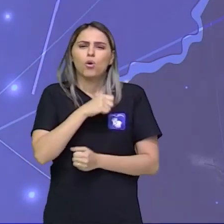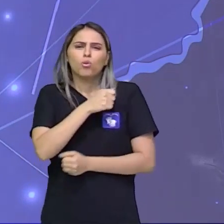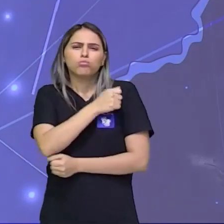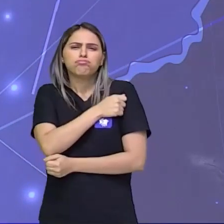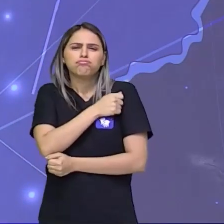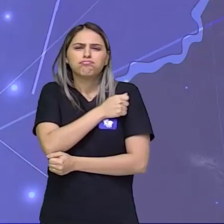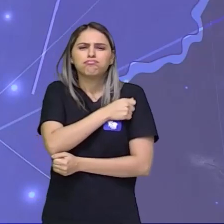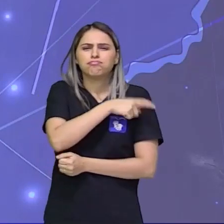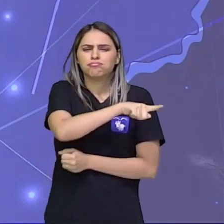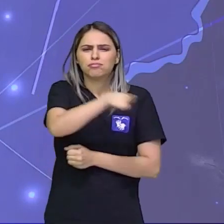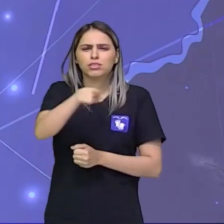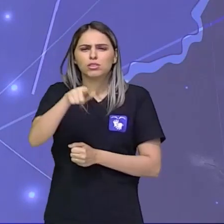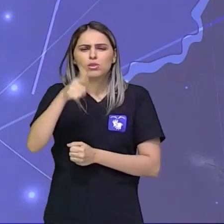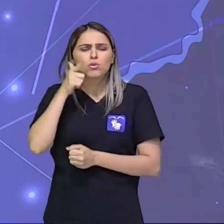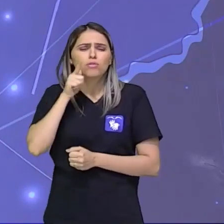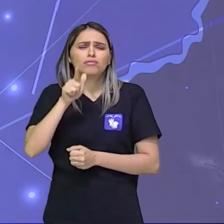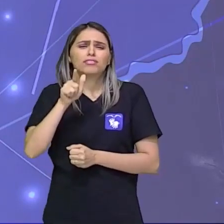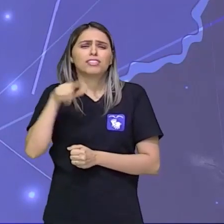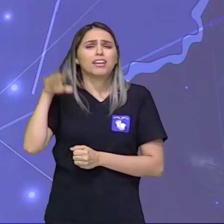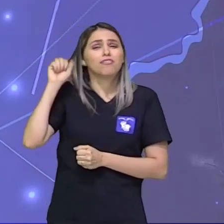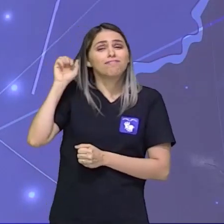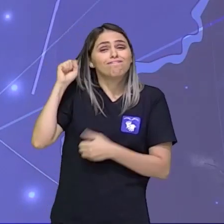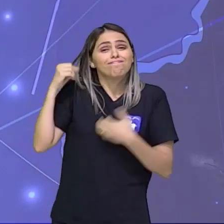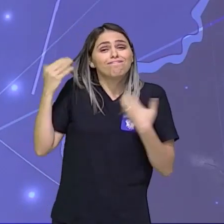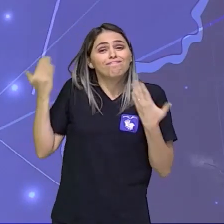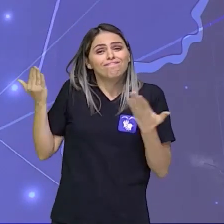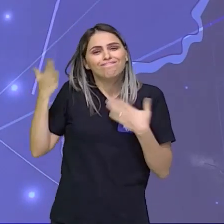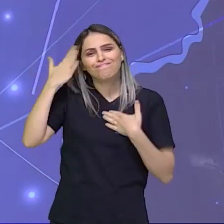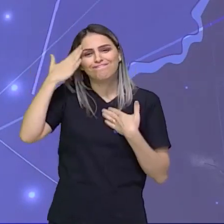que não conseguem escutar a minha voz.